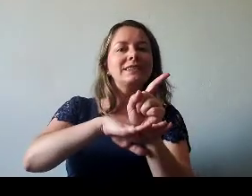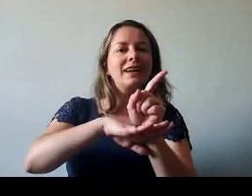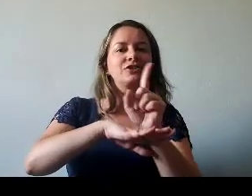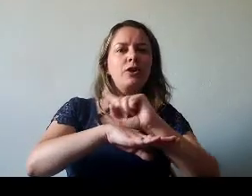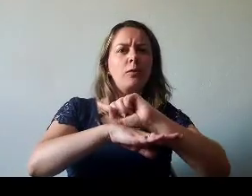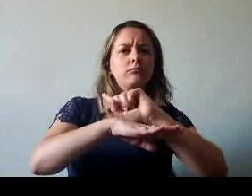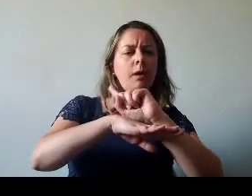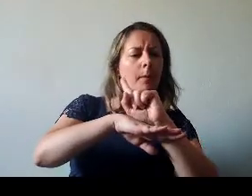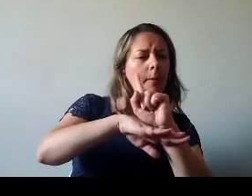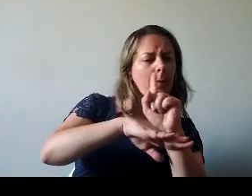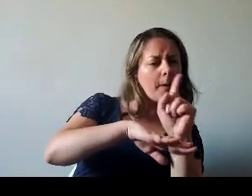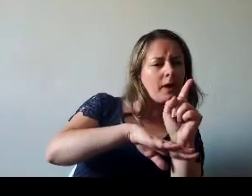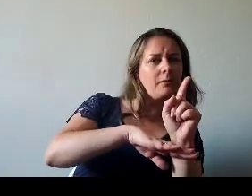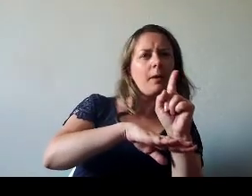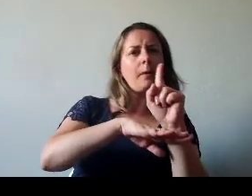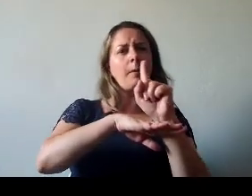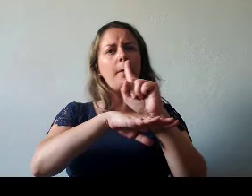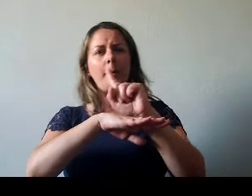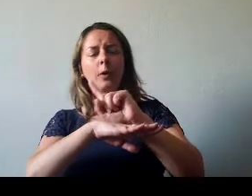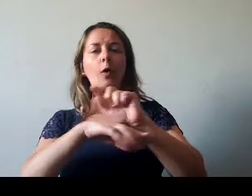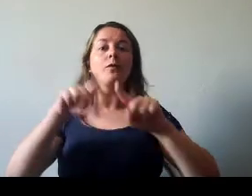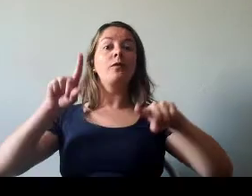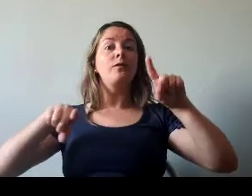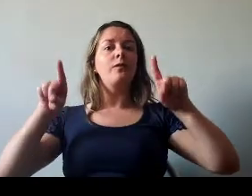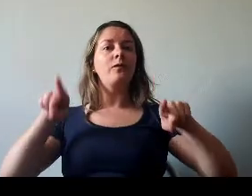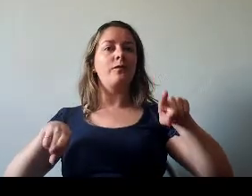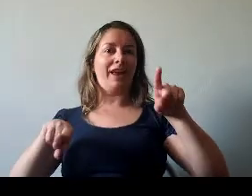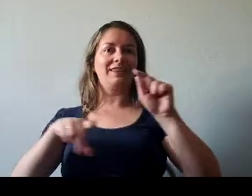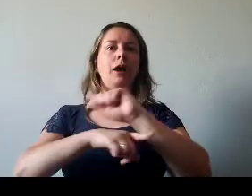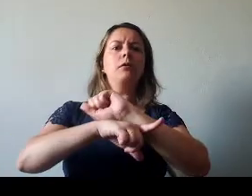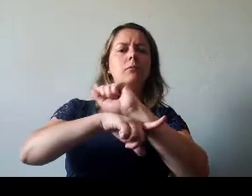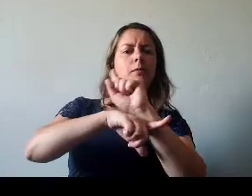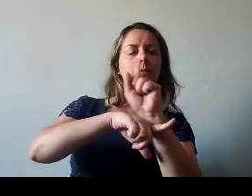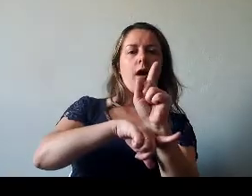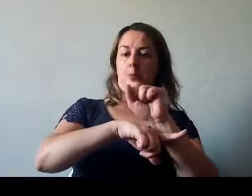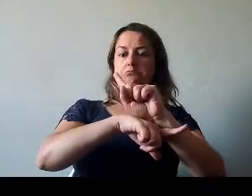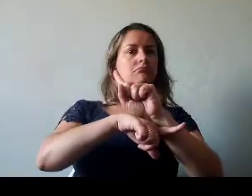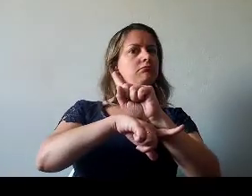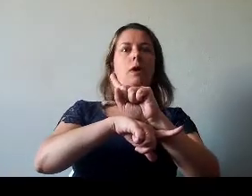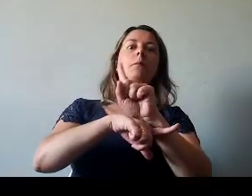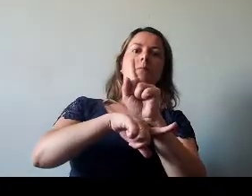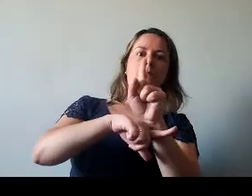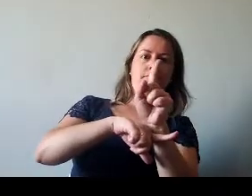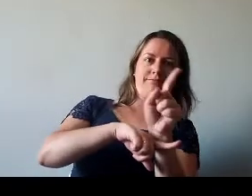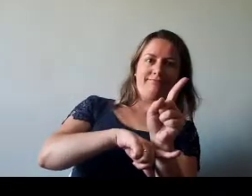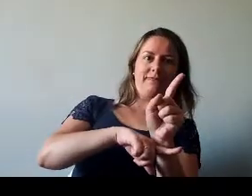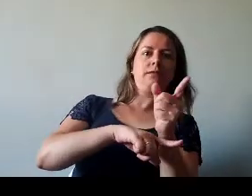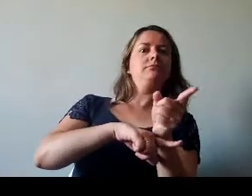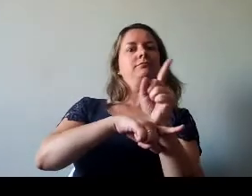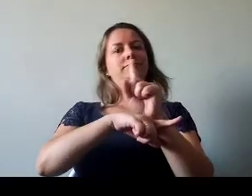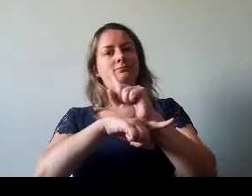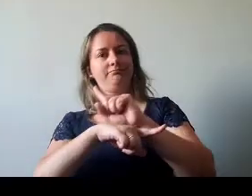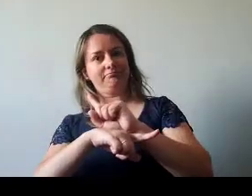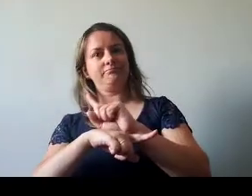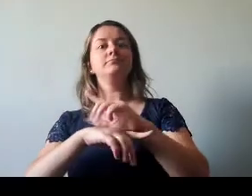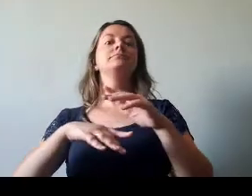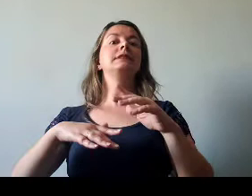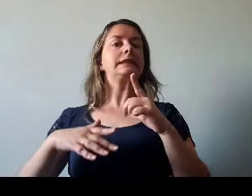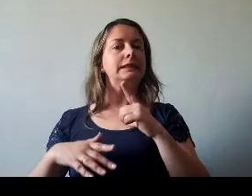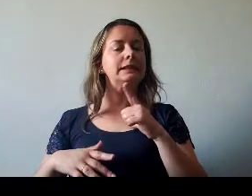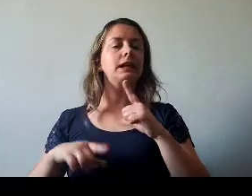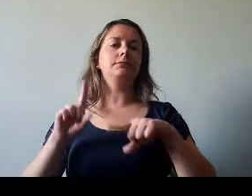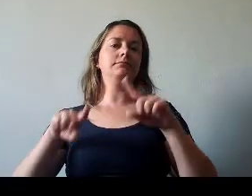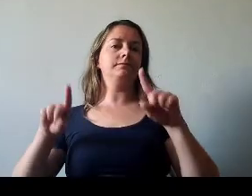do corpo varia, ok? E aí vem a pergunta, então, existe movimento sem